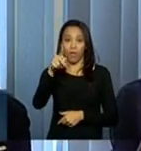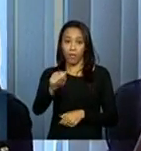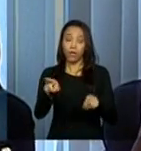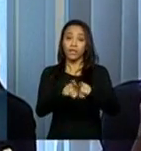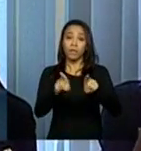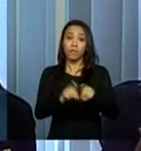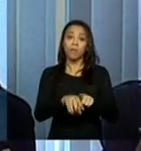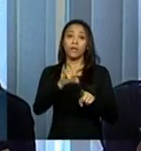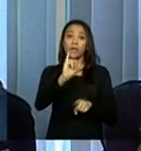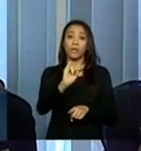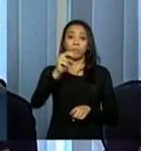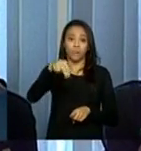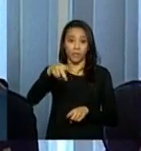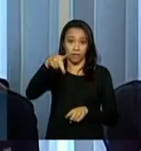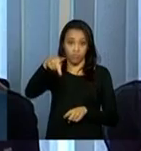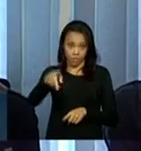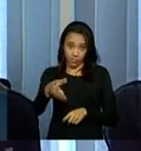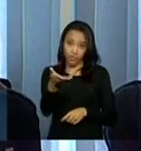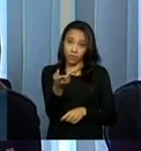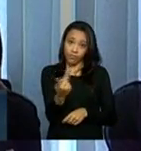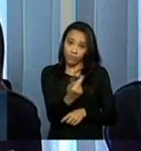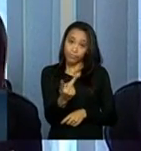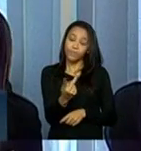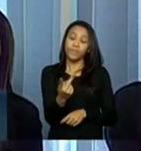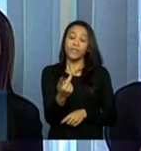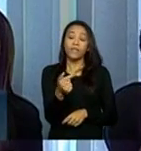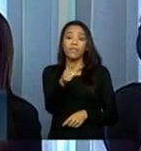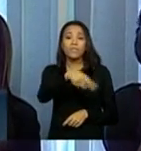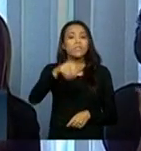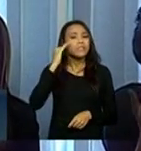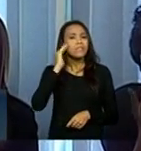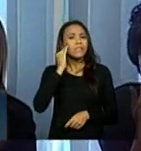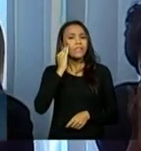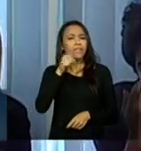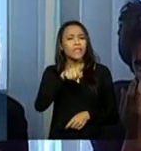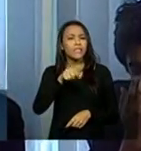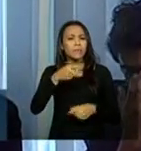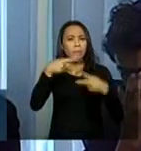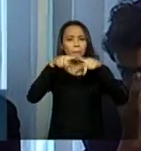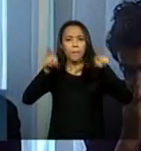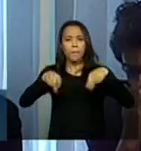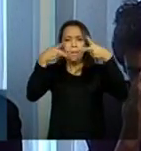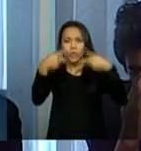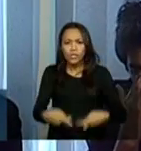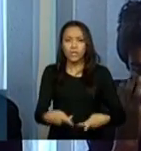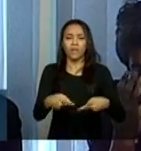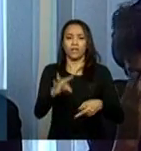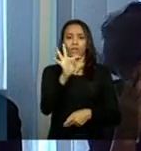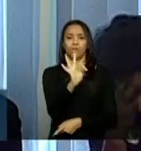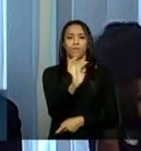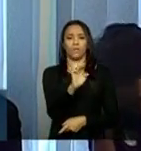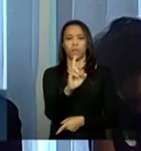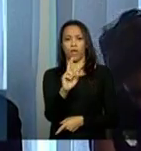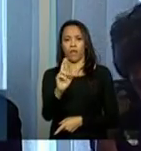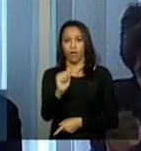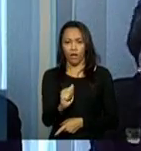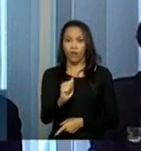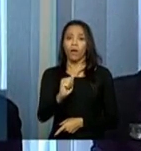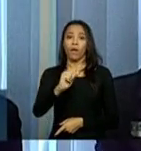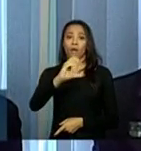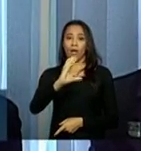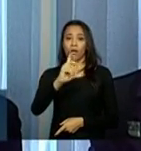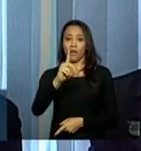vocês entendam a lógica desse programa, do programa Terra Class. Esse projeto ele é resultado, então, da integração do